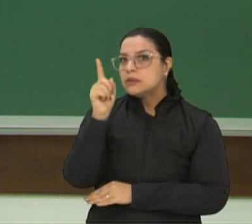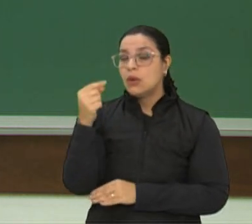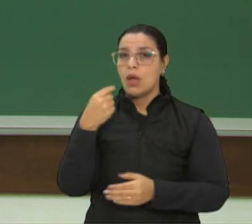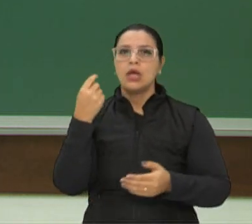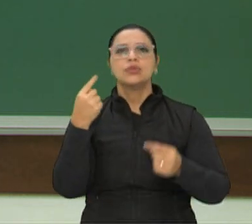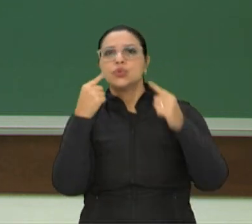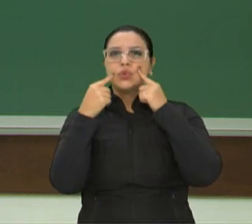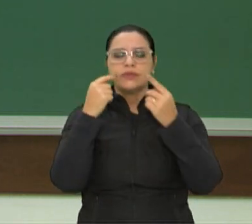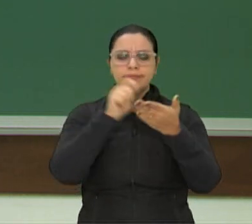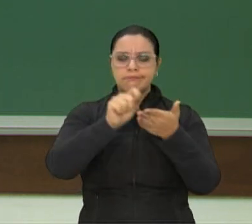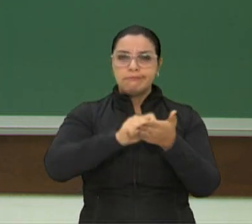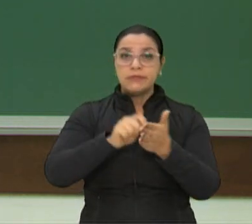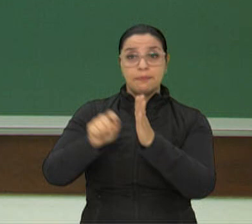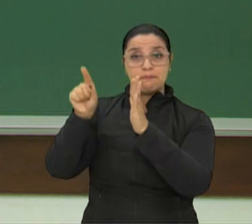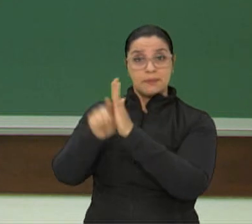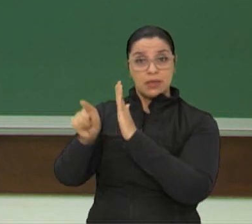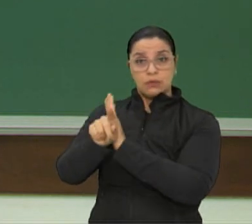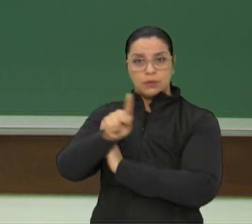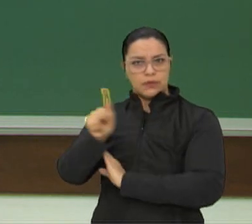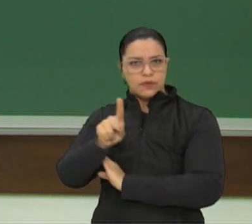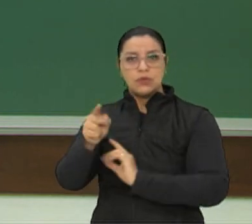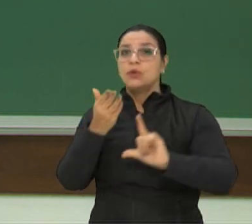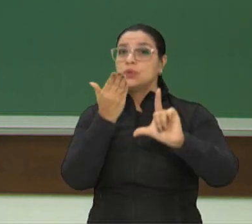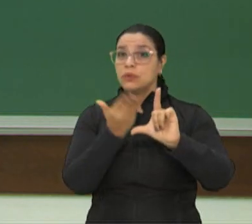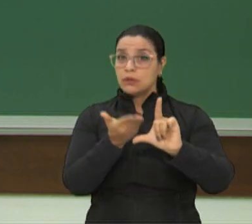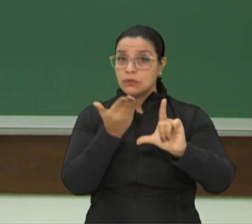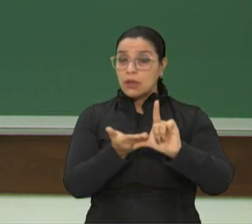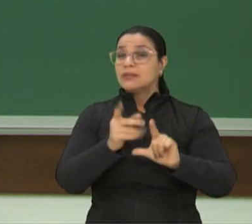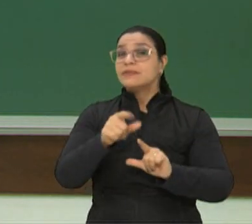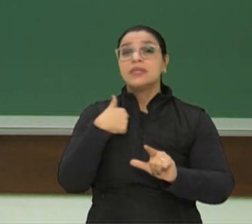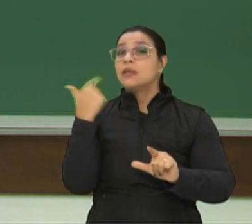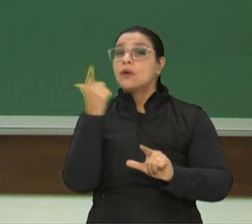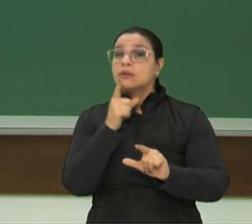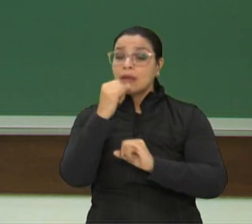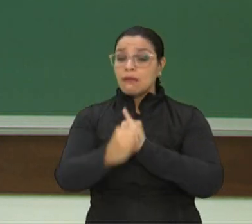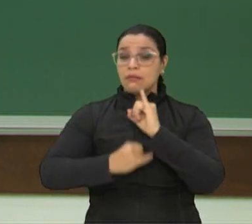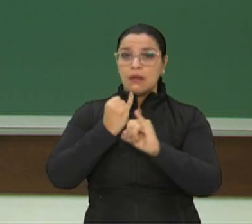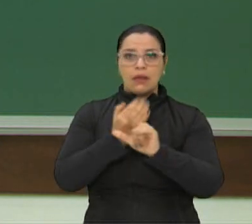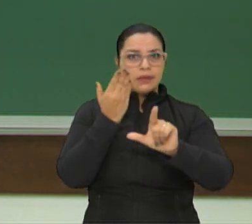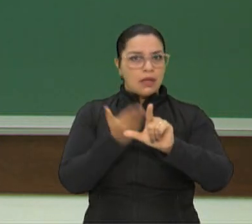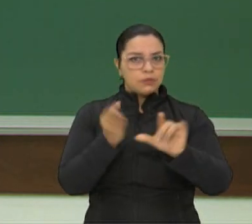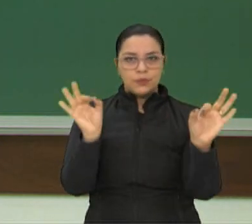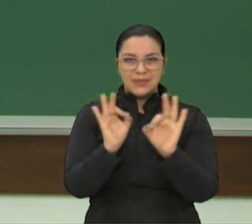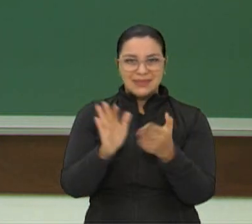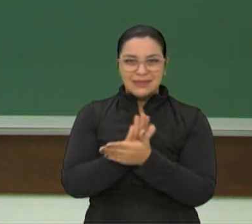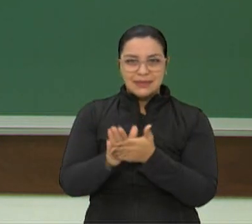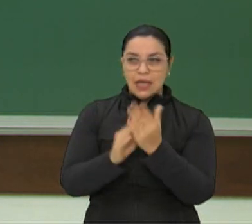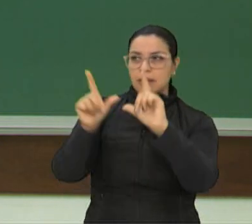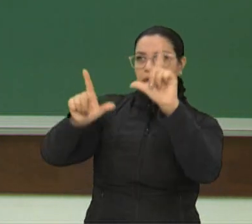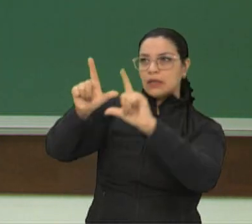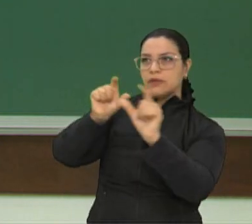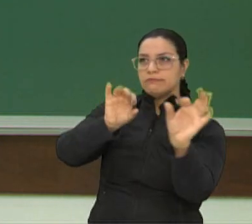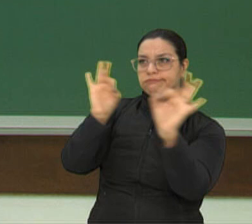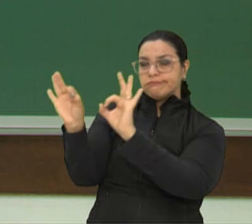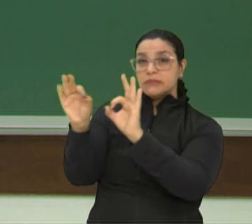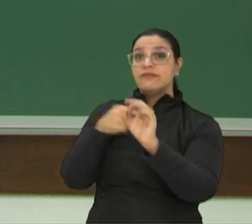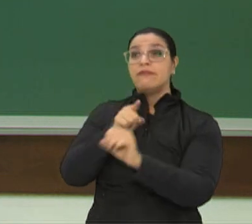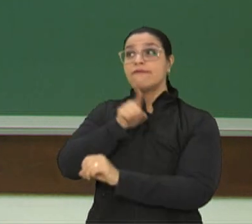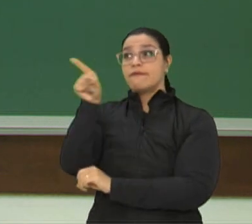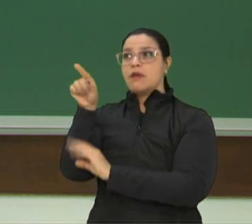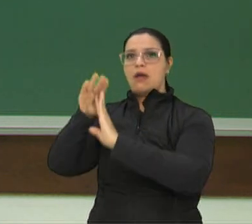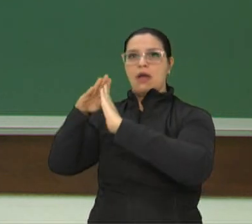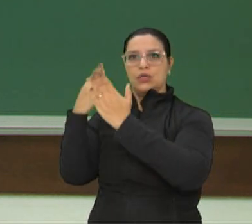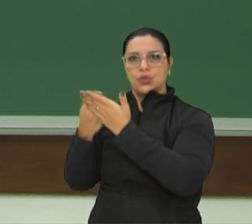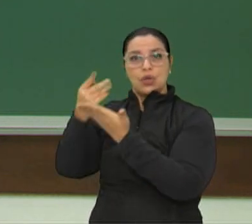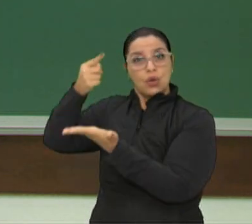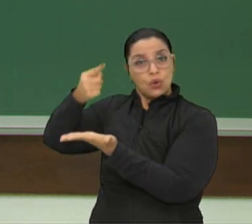dúvidas, levar para os seus professores, tá? Tanto lá pelo Classroom. Se você não está conseguindo acessar o Classroom, está acompanhando as aulas só pela TV, não esqueça de ir até a